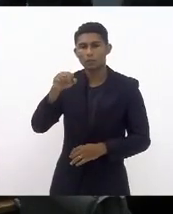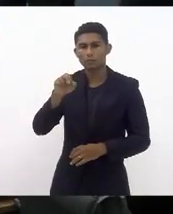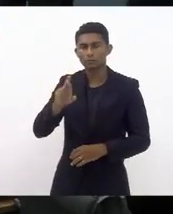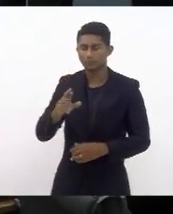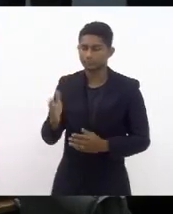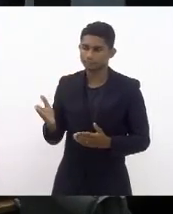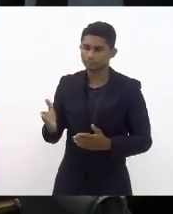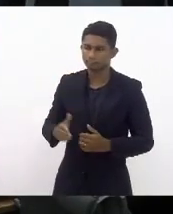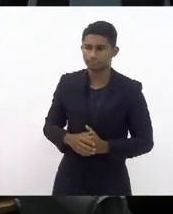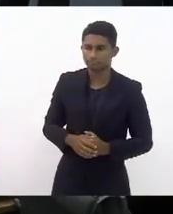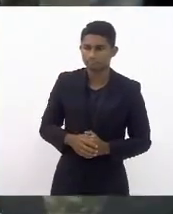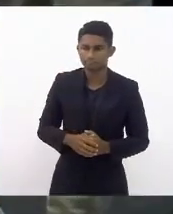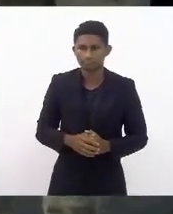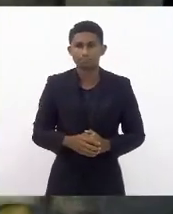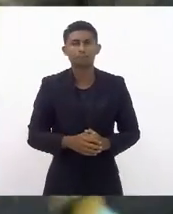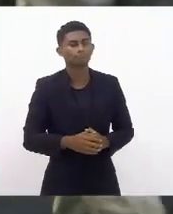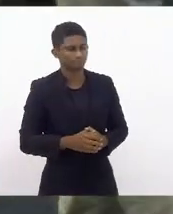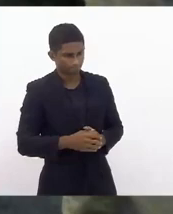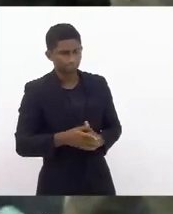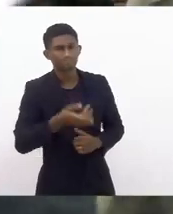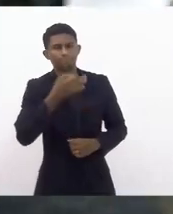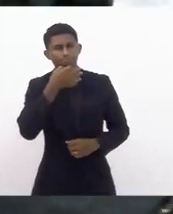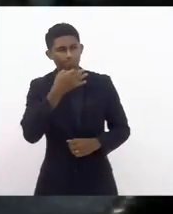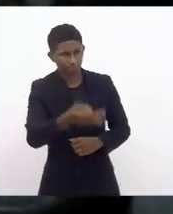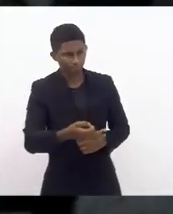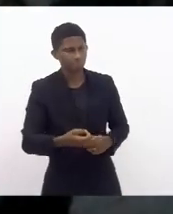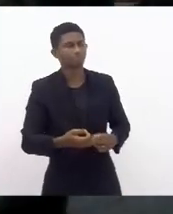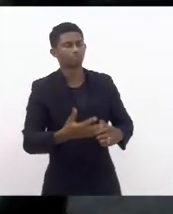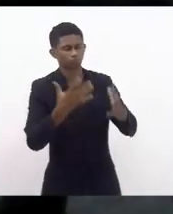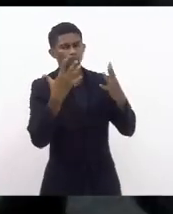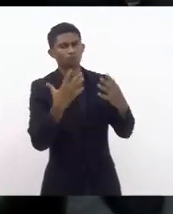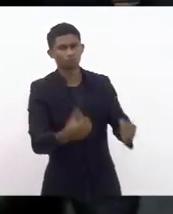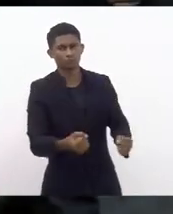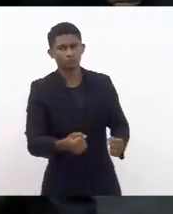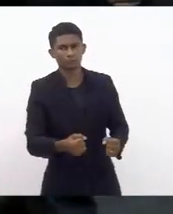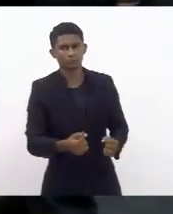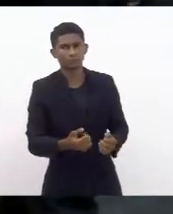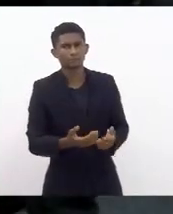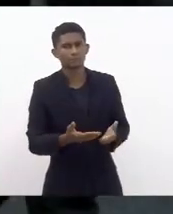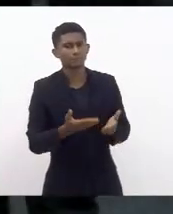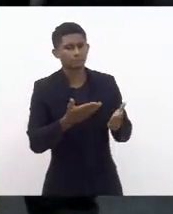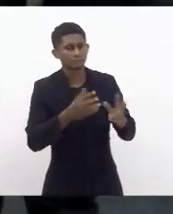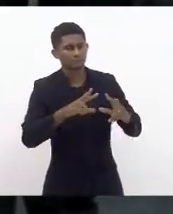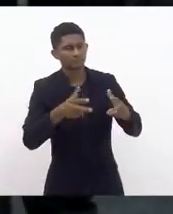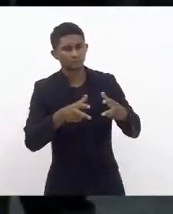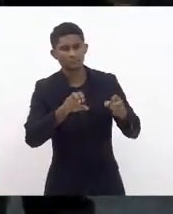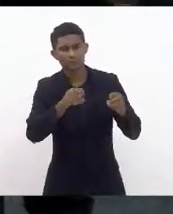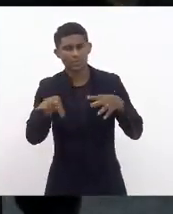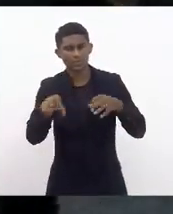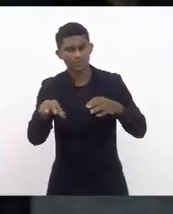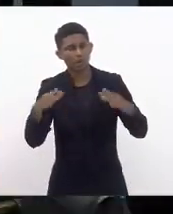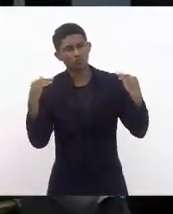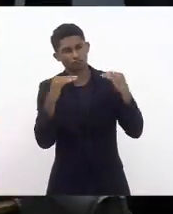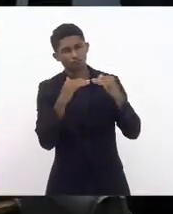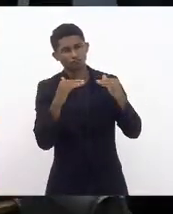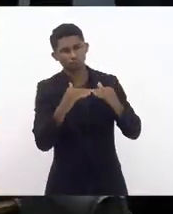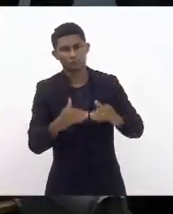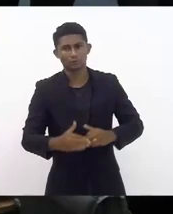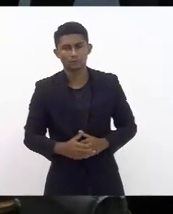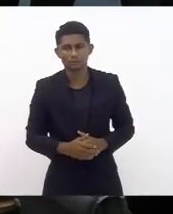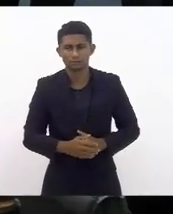Senhor presidente, o parecer é favorável, acompanhando o parecer da Comissão de Educação.